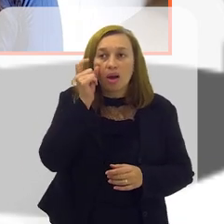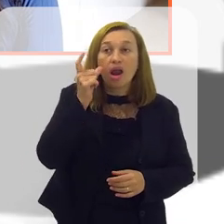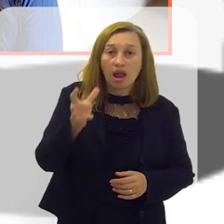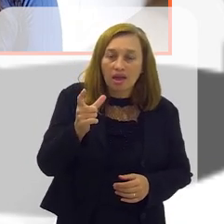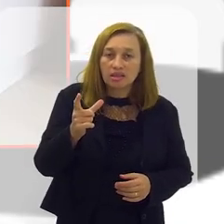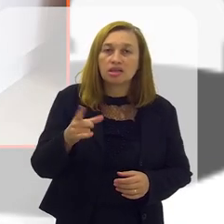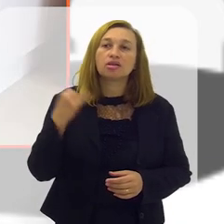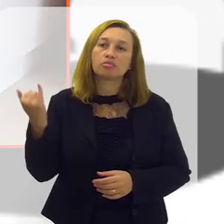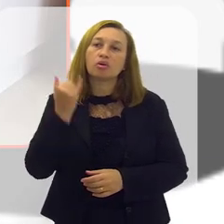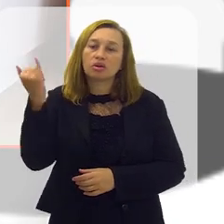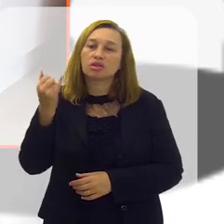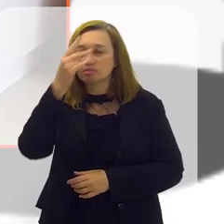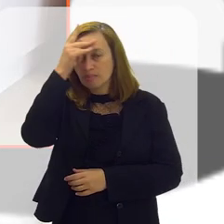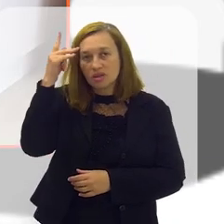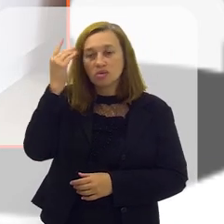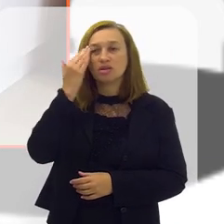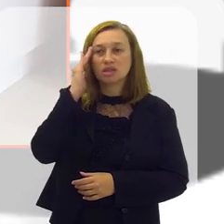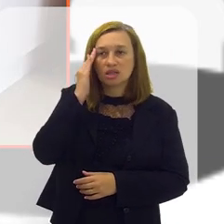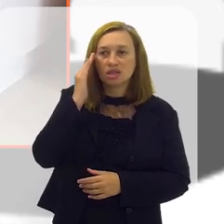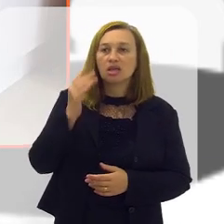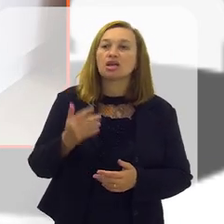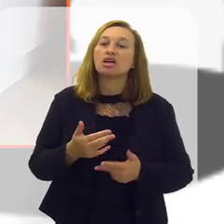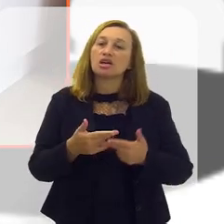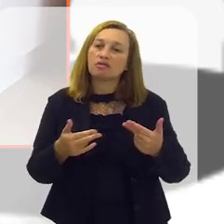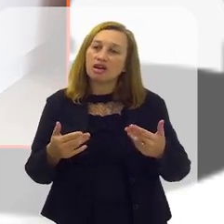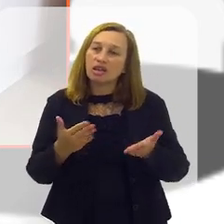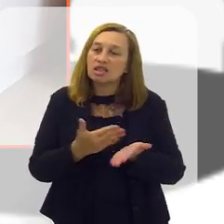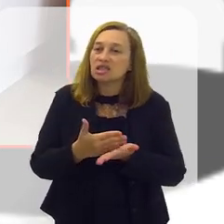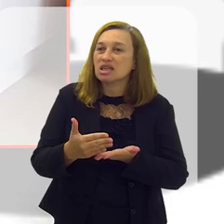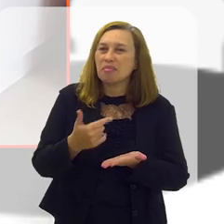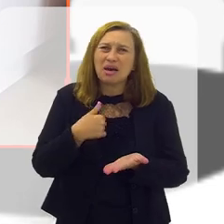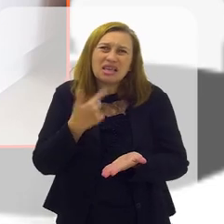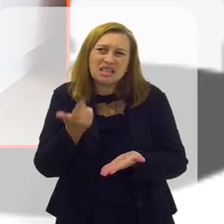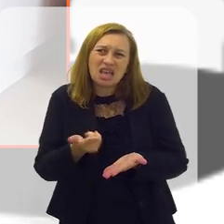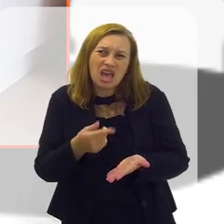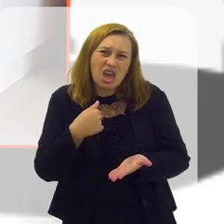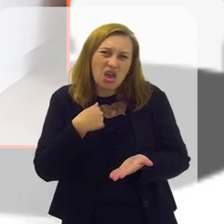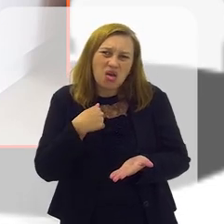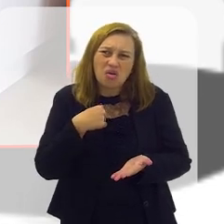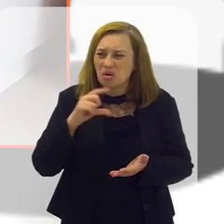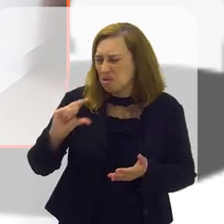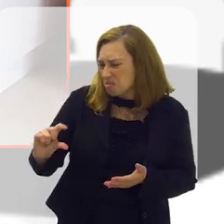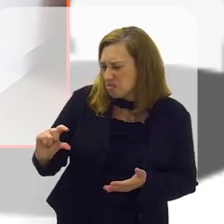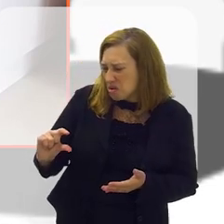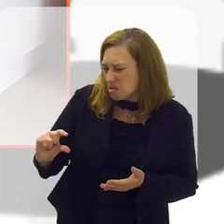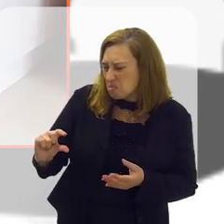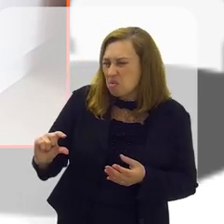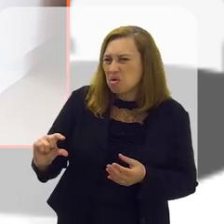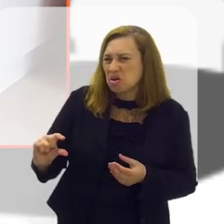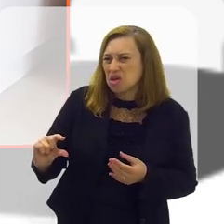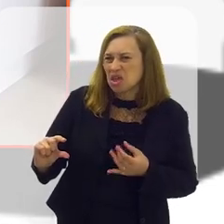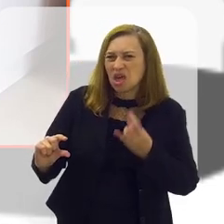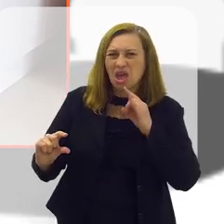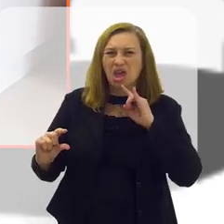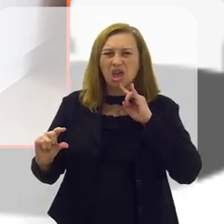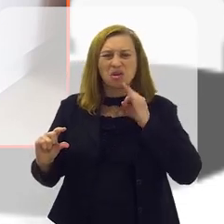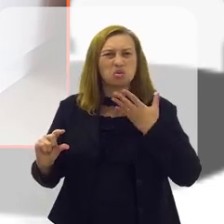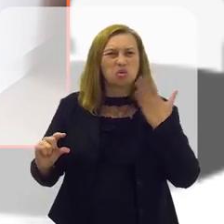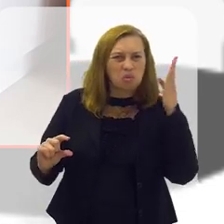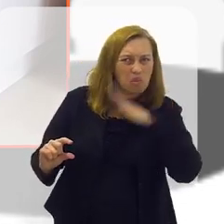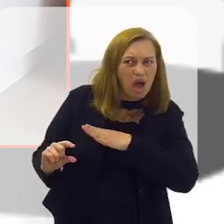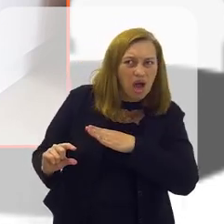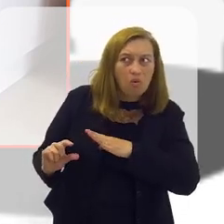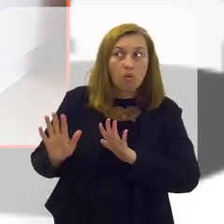alerta importante para a pessoa entender, que muitos começam a falar, mas eu bebi bem menos e já estou assim, já não estou passando